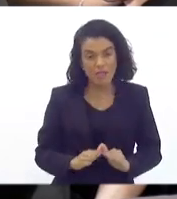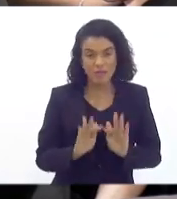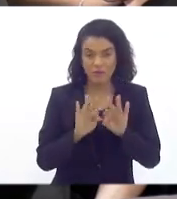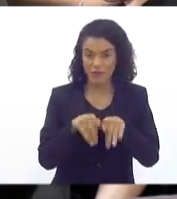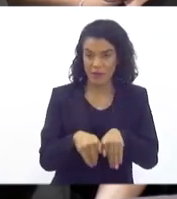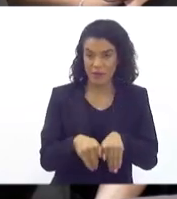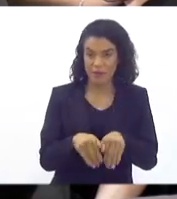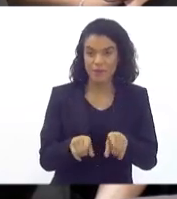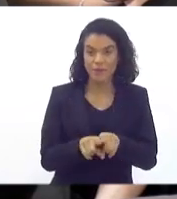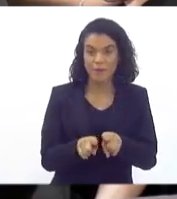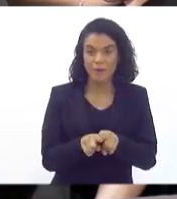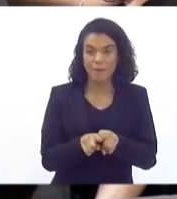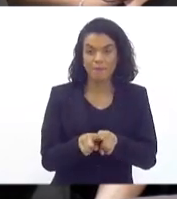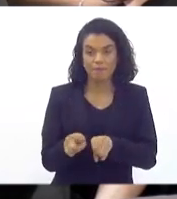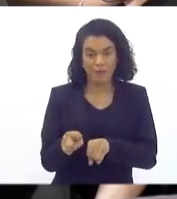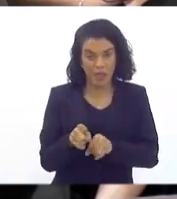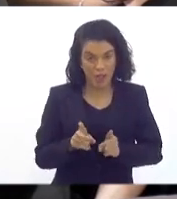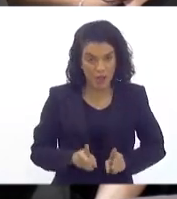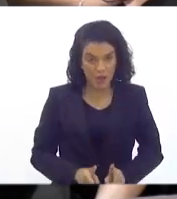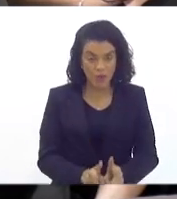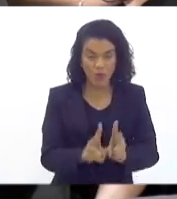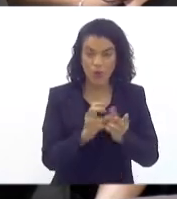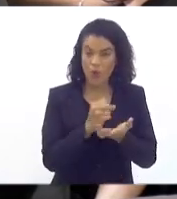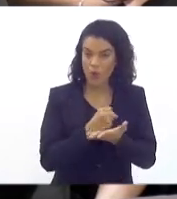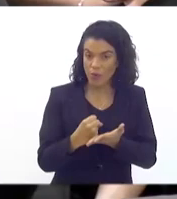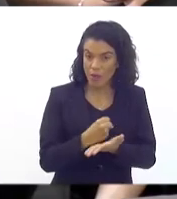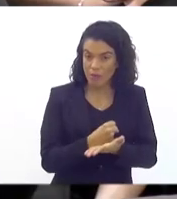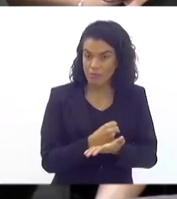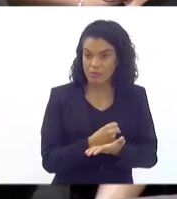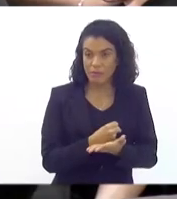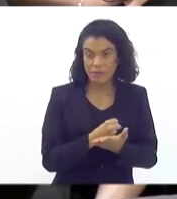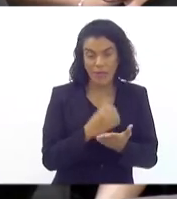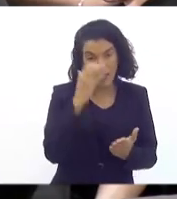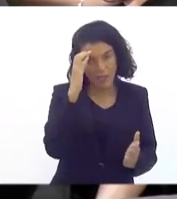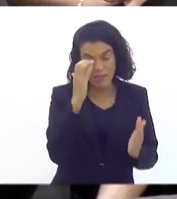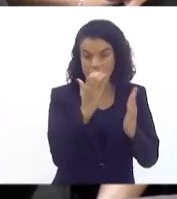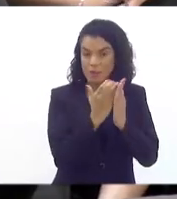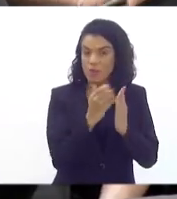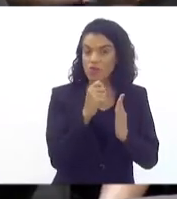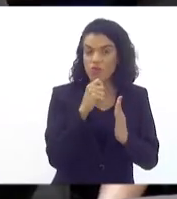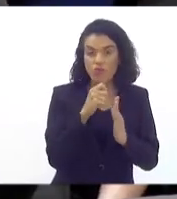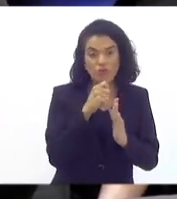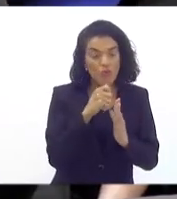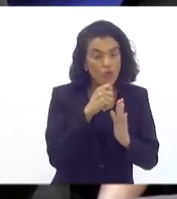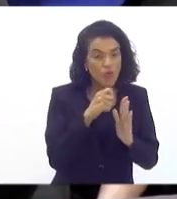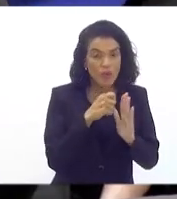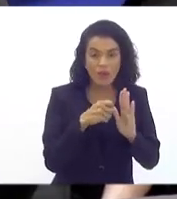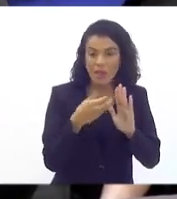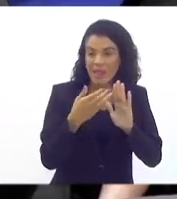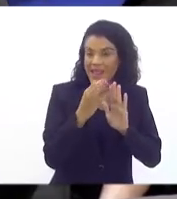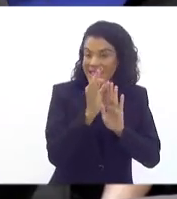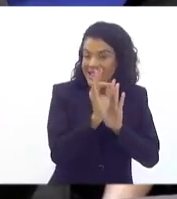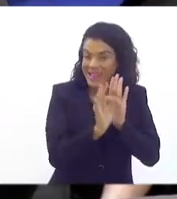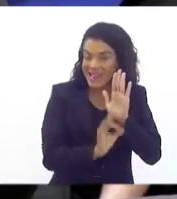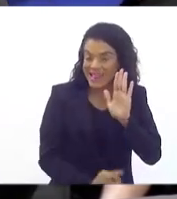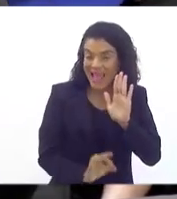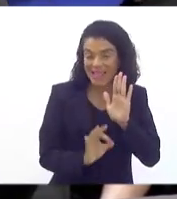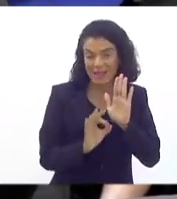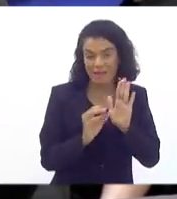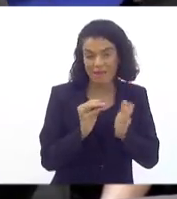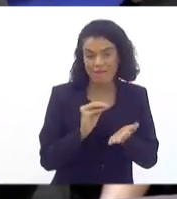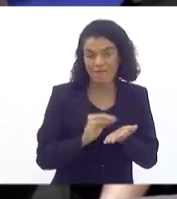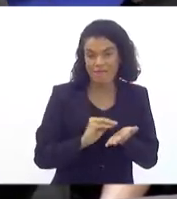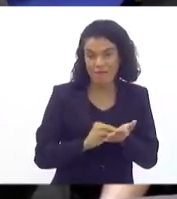e mais ele tá vigente ele está cumprido não há cláusula descomprida nesse contrato de concessão